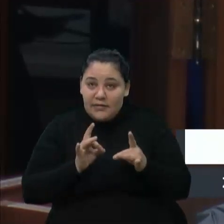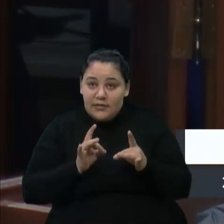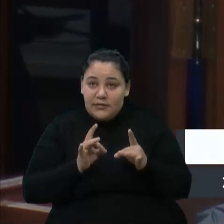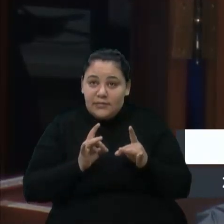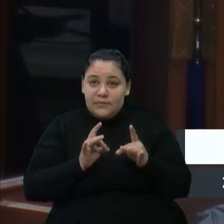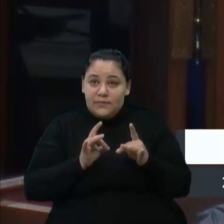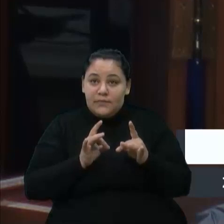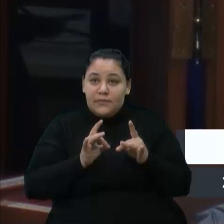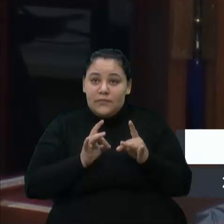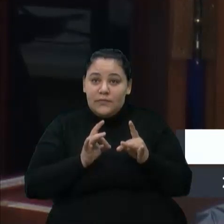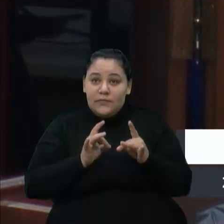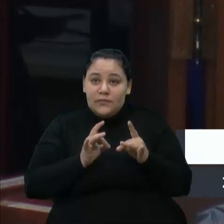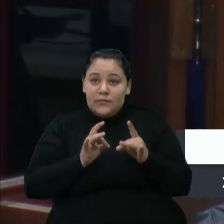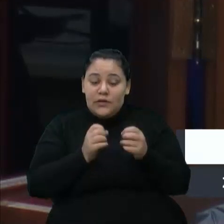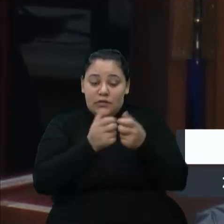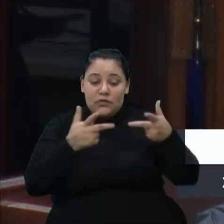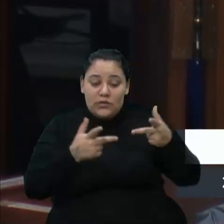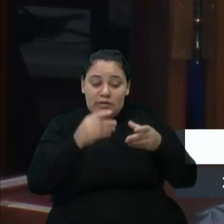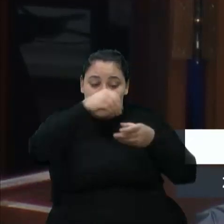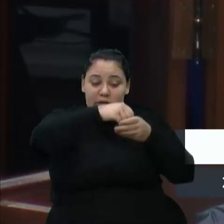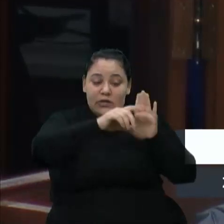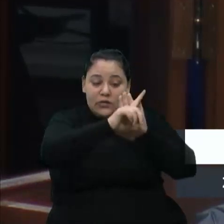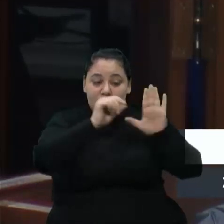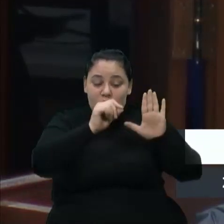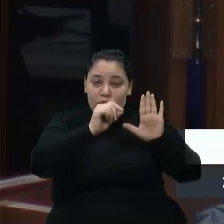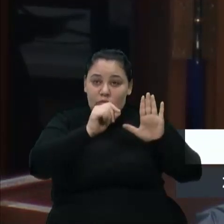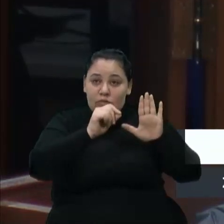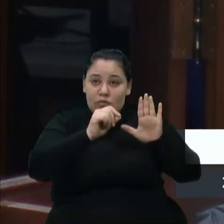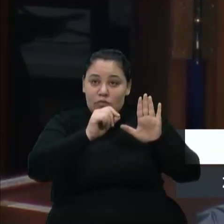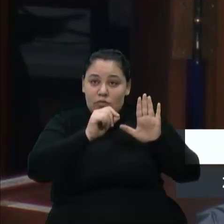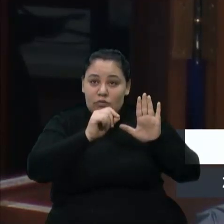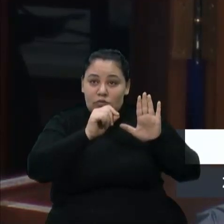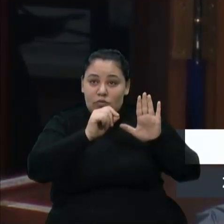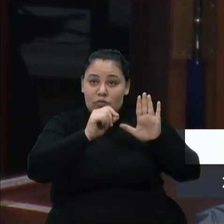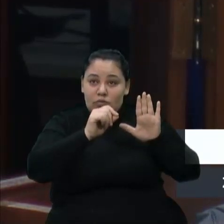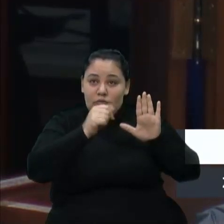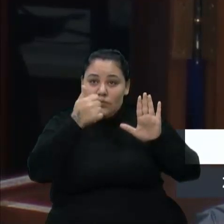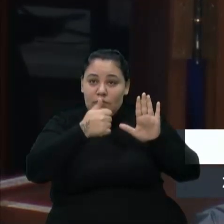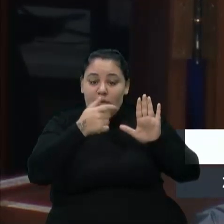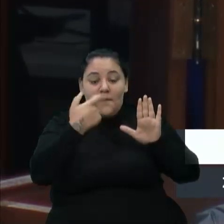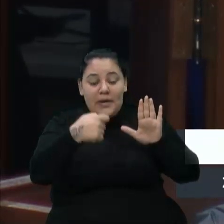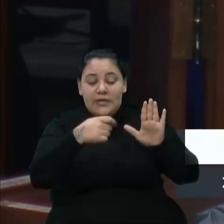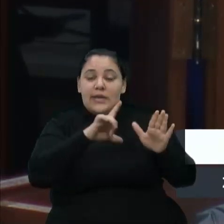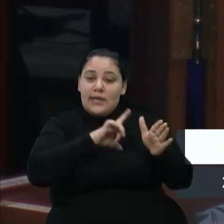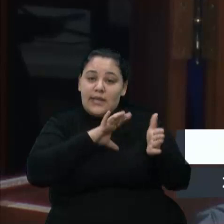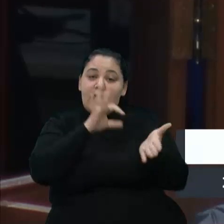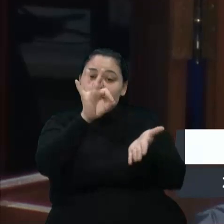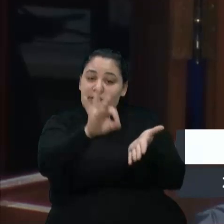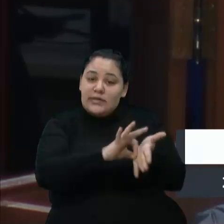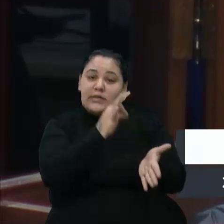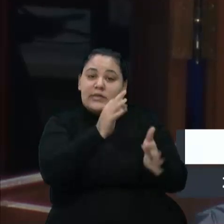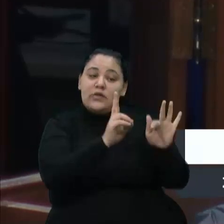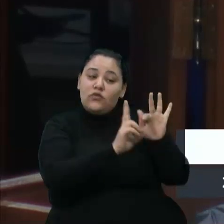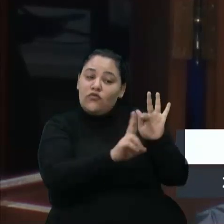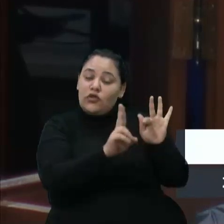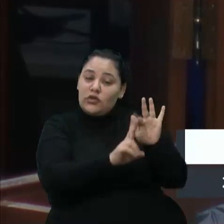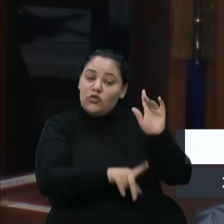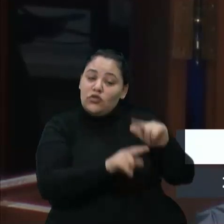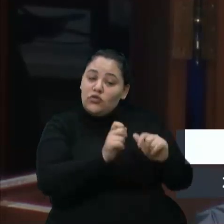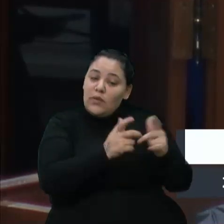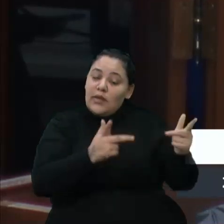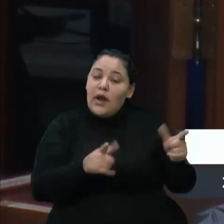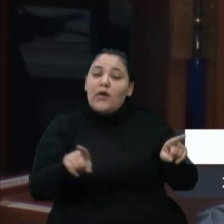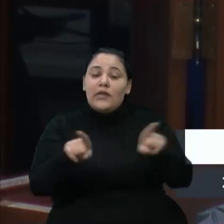artigo 1º da presente lei deverá manter cadastro dos fornecedores desses materiais, bem como